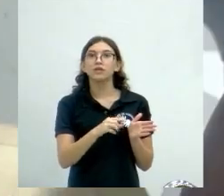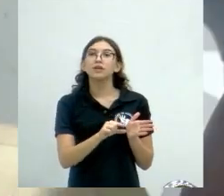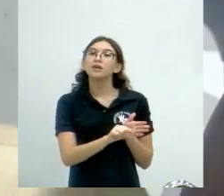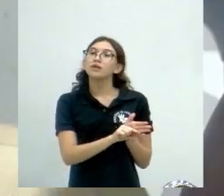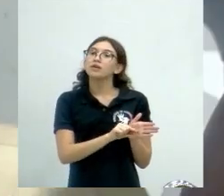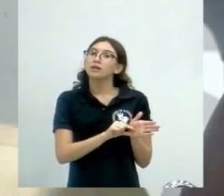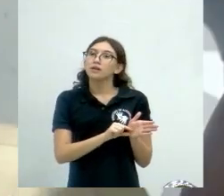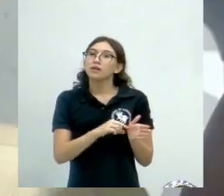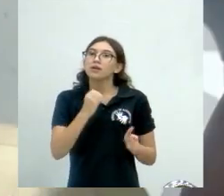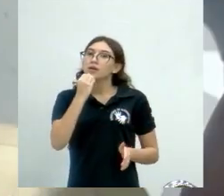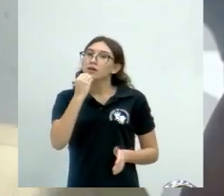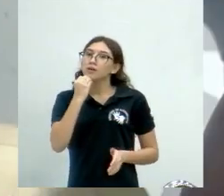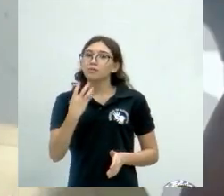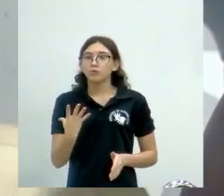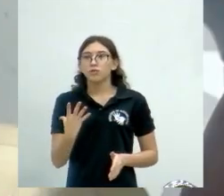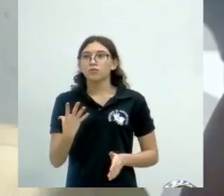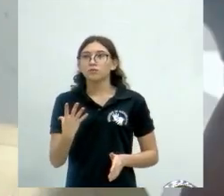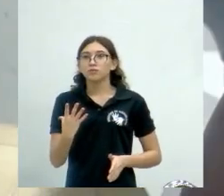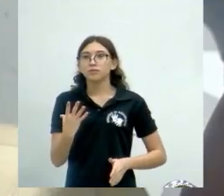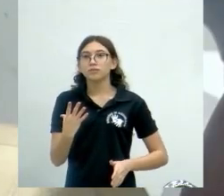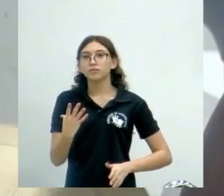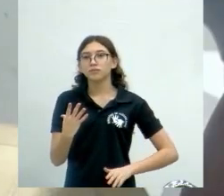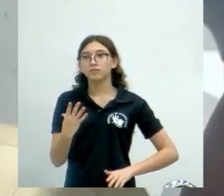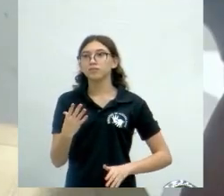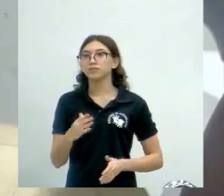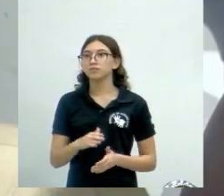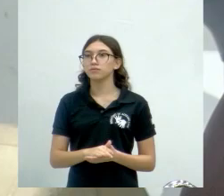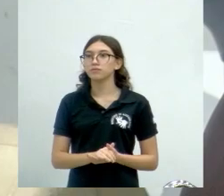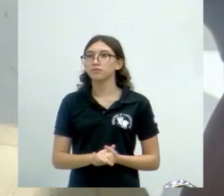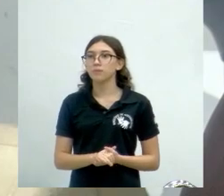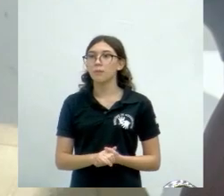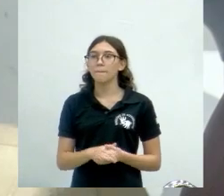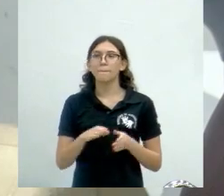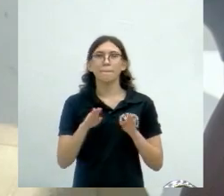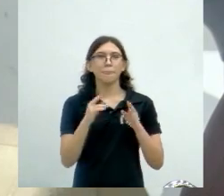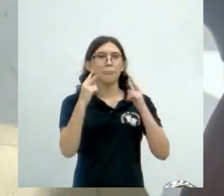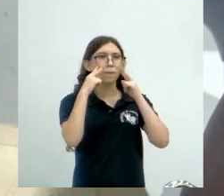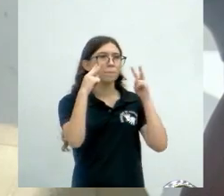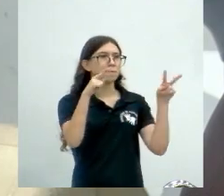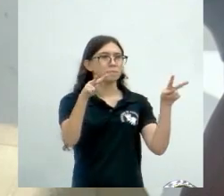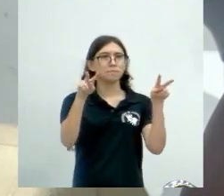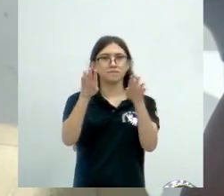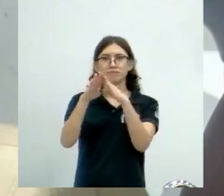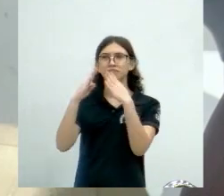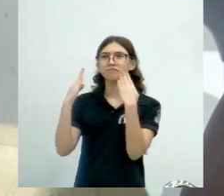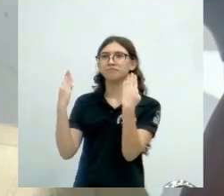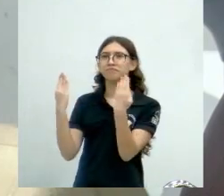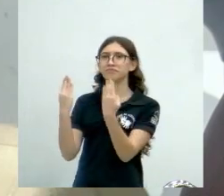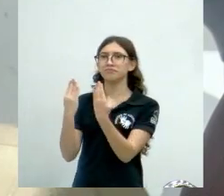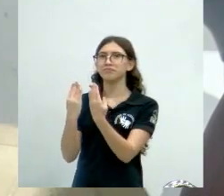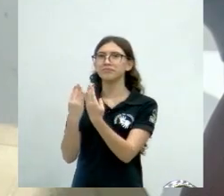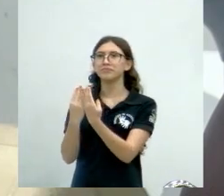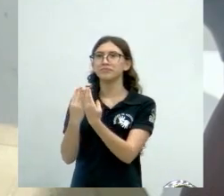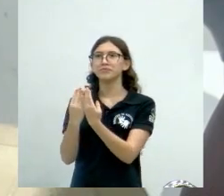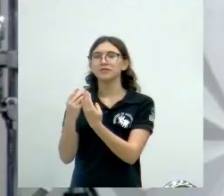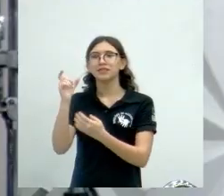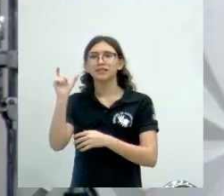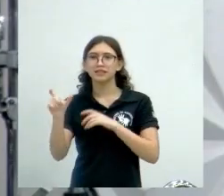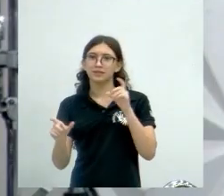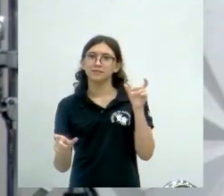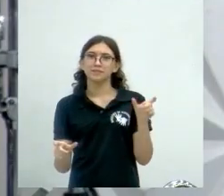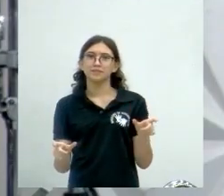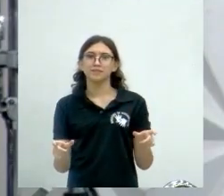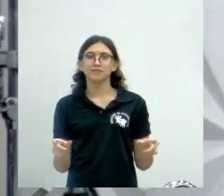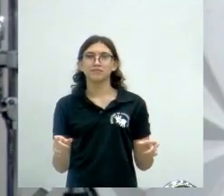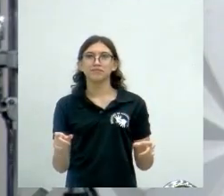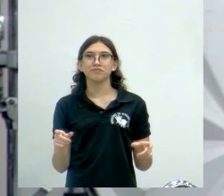bom senso. E quanta gente à nossa volta tem falta desse sekel, desse bom